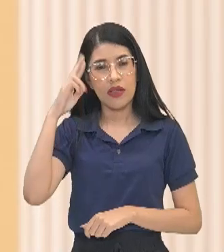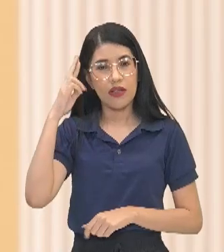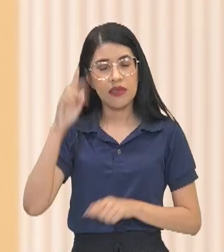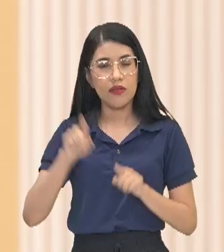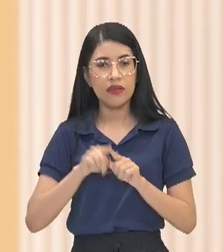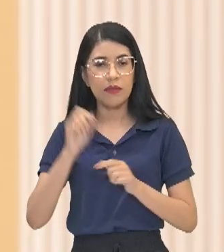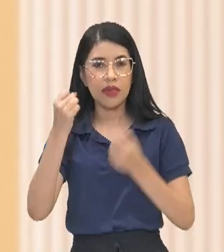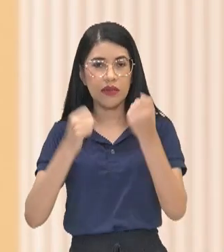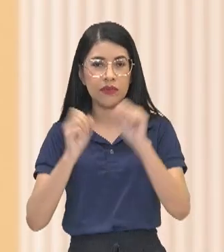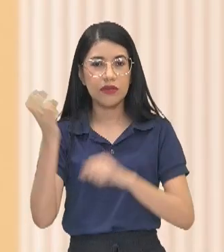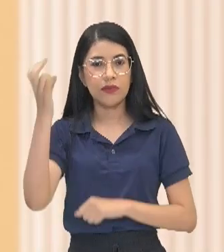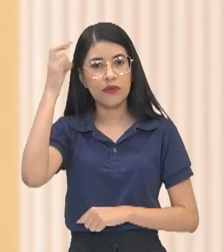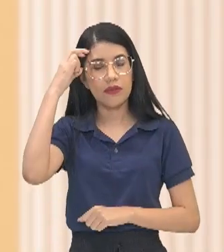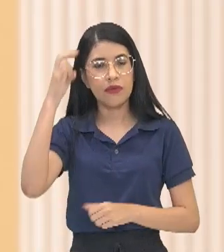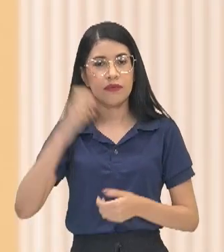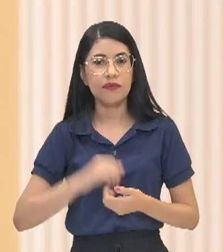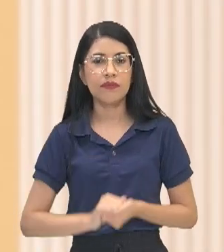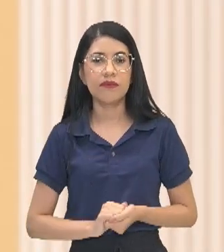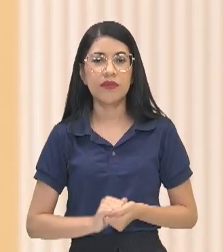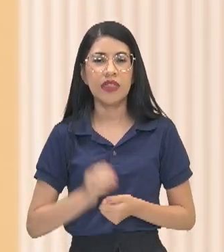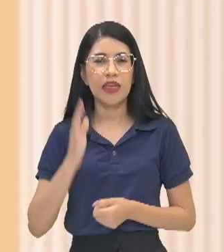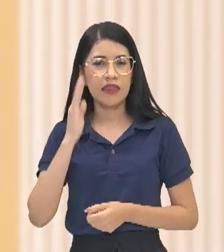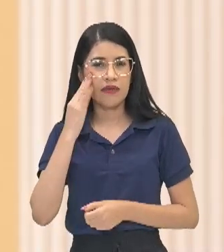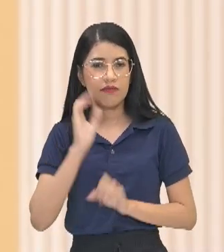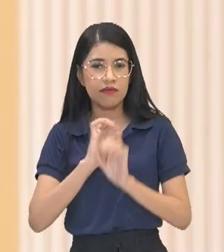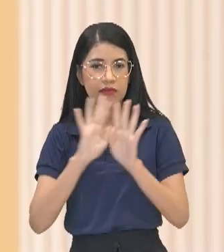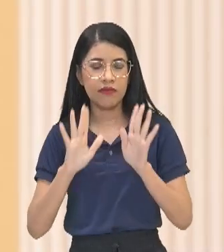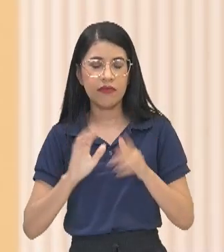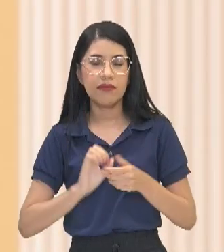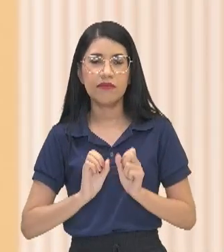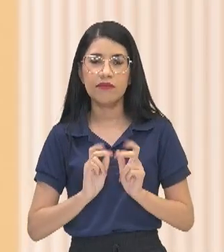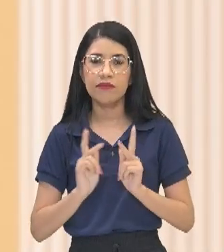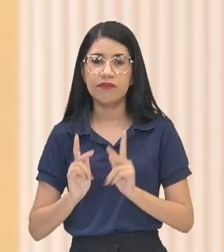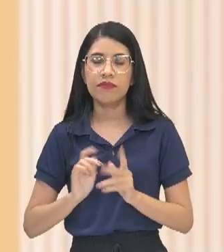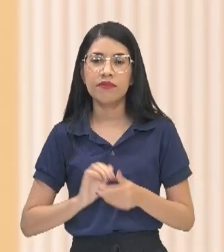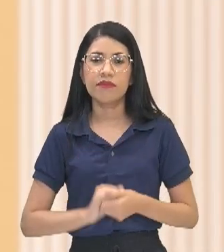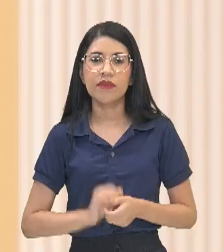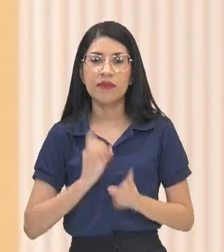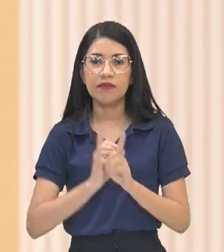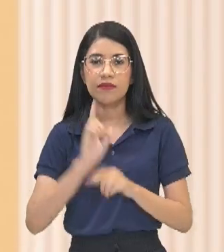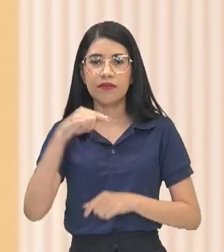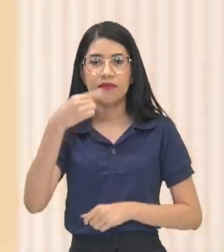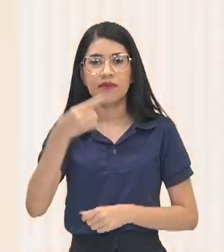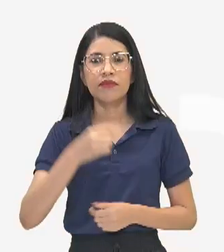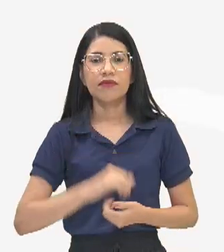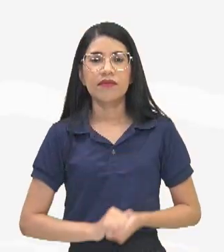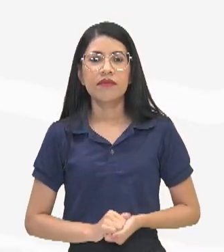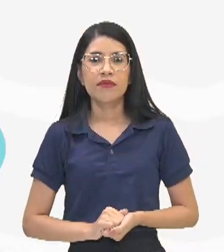indústria cultural. Deu para entender? Tranquilo? Então, até a próxima.